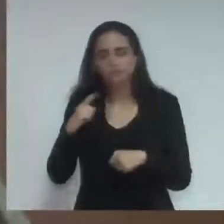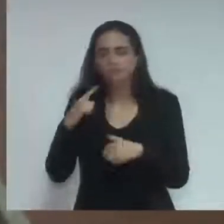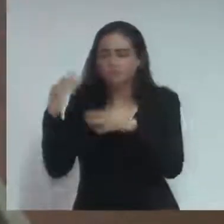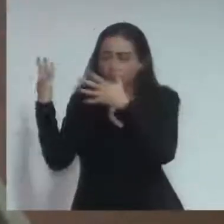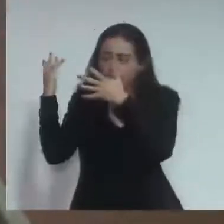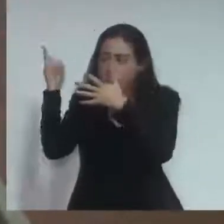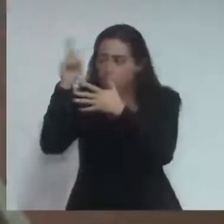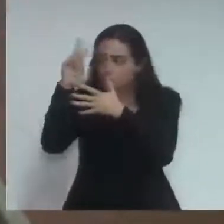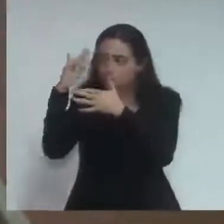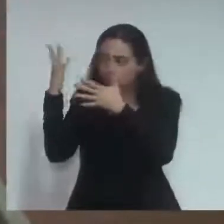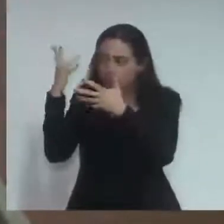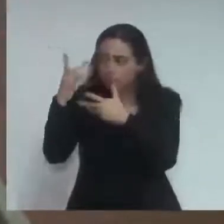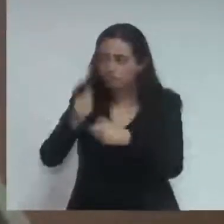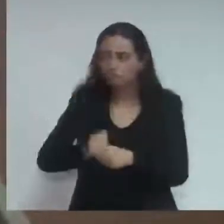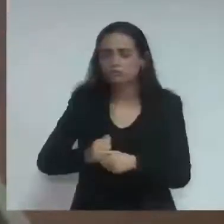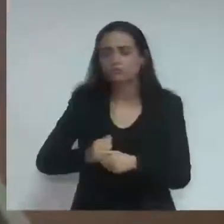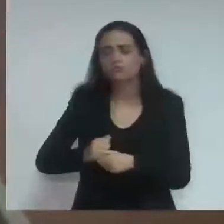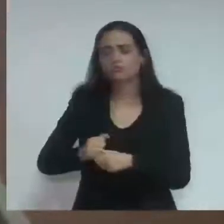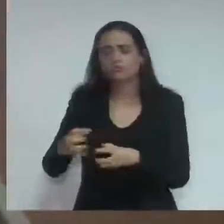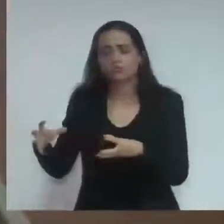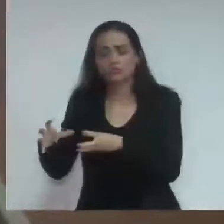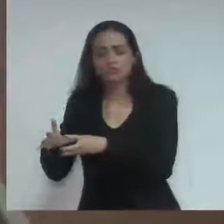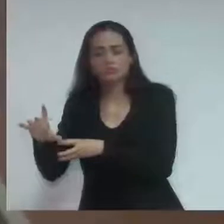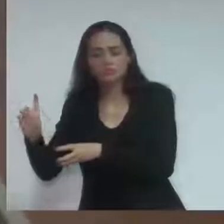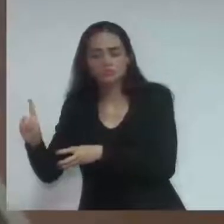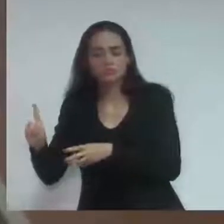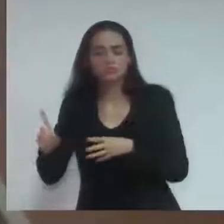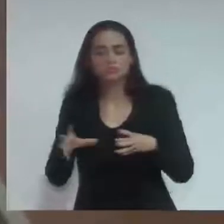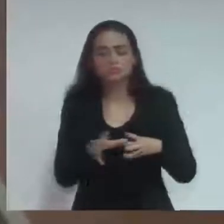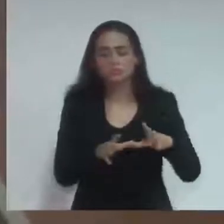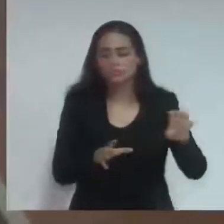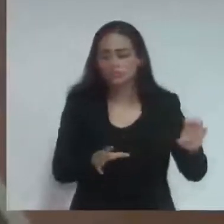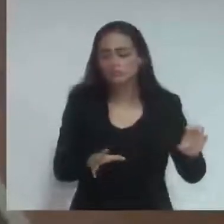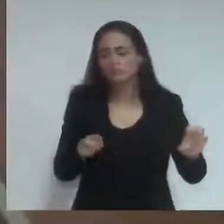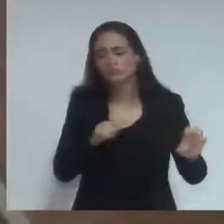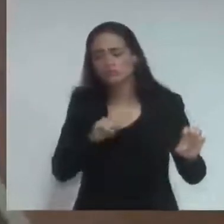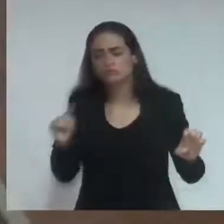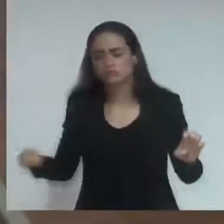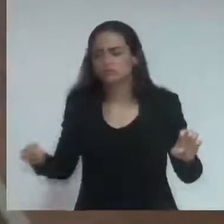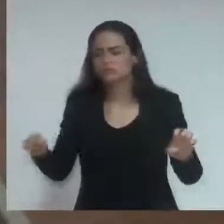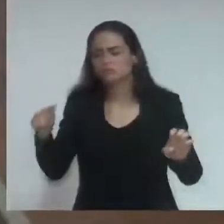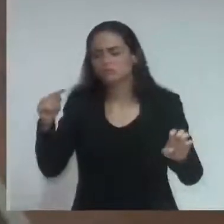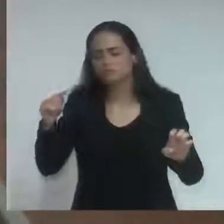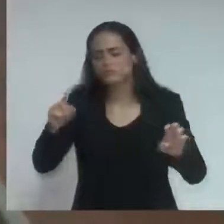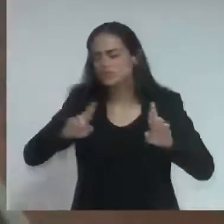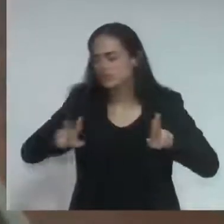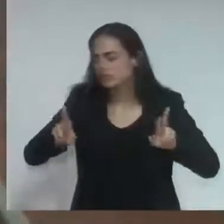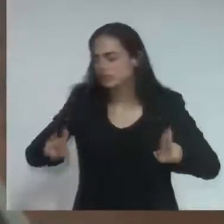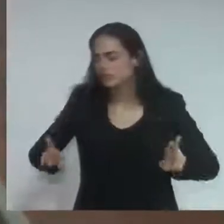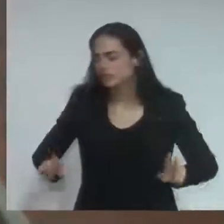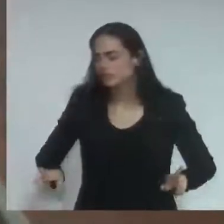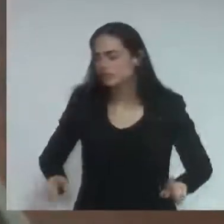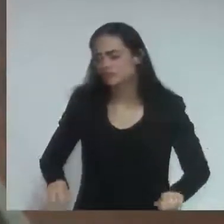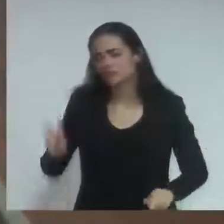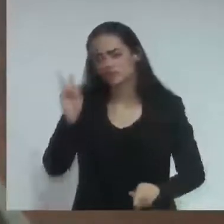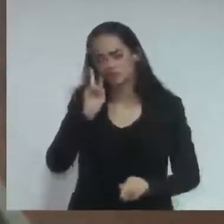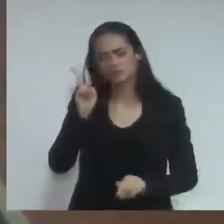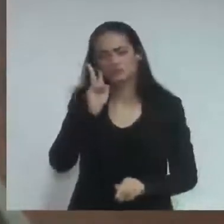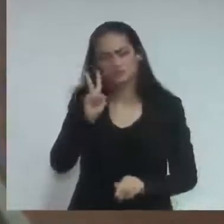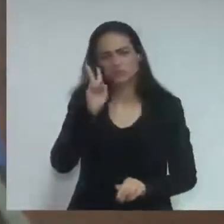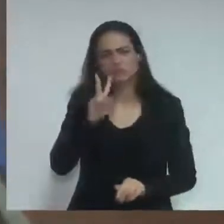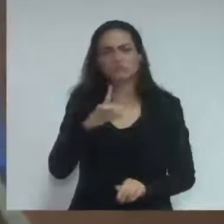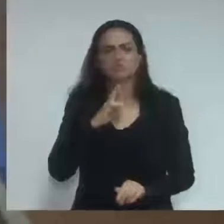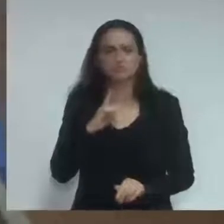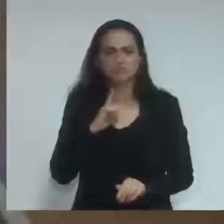da extrema esquerda, seja da extrema direita, né? Então, meus amigos, qualquer decisão tomada